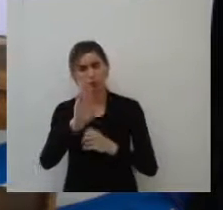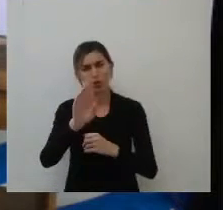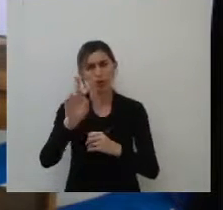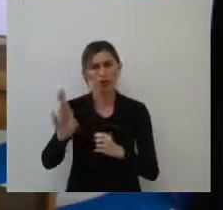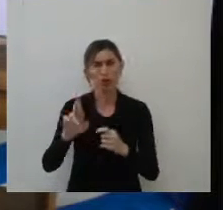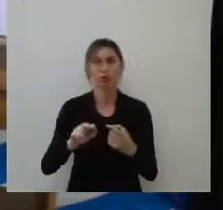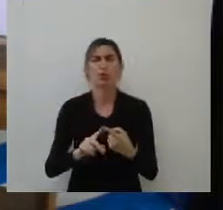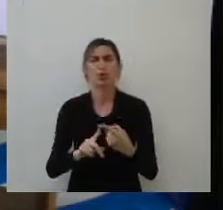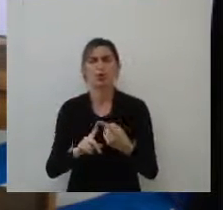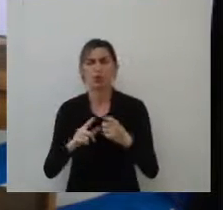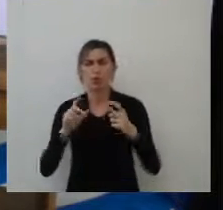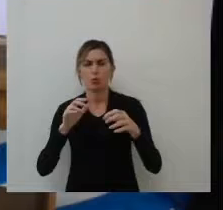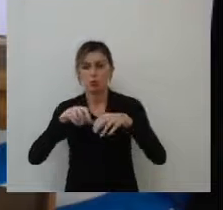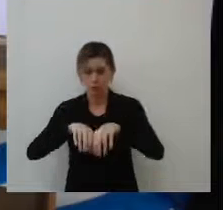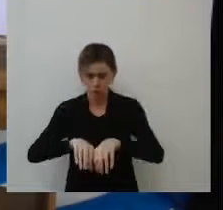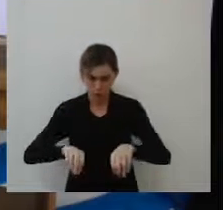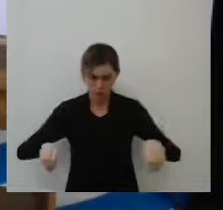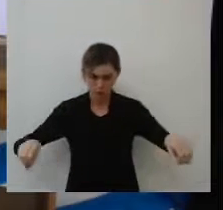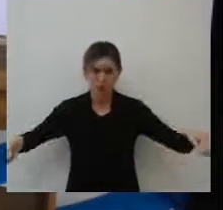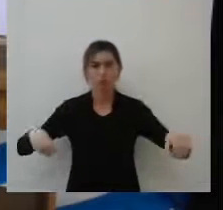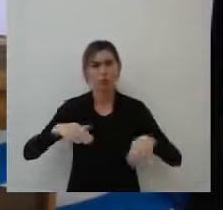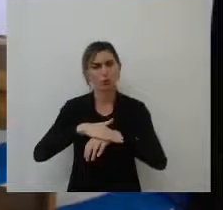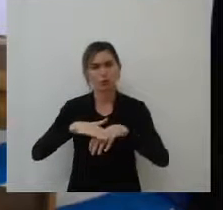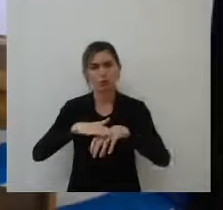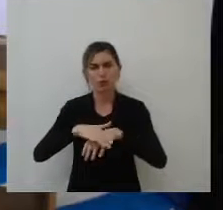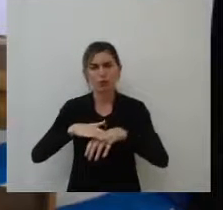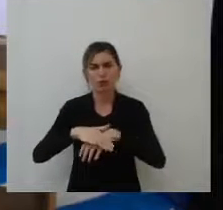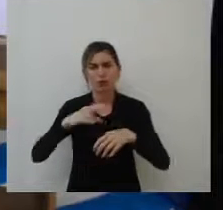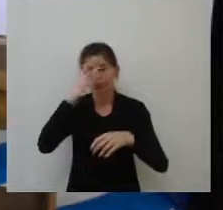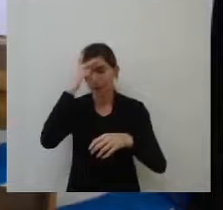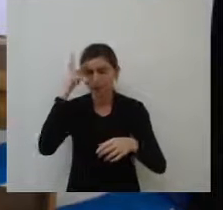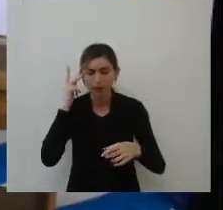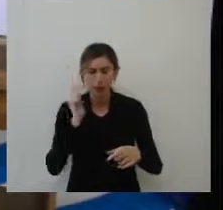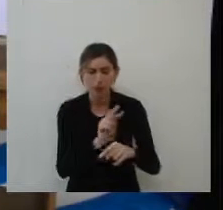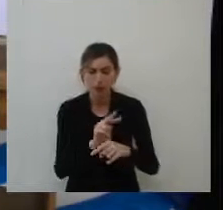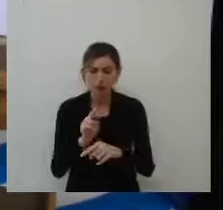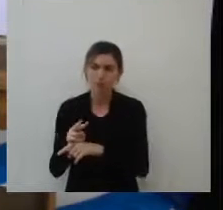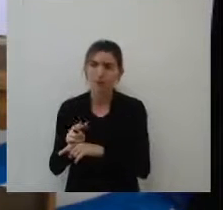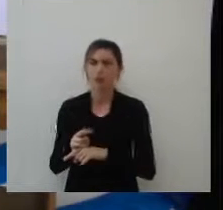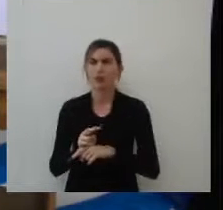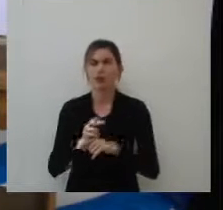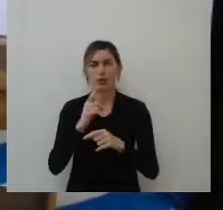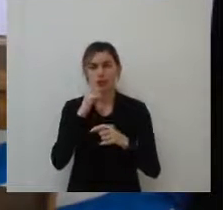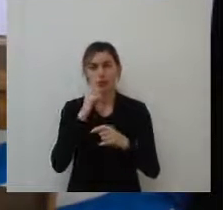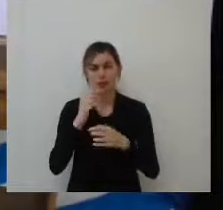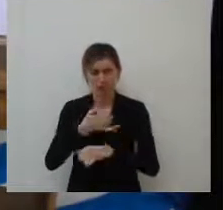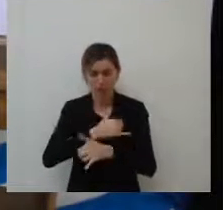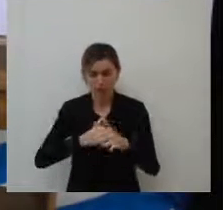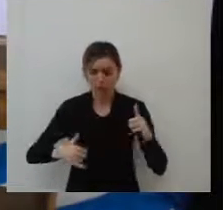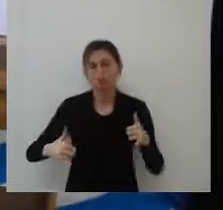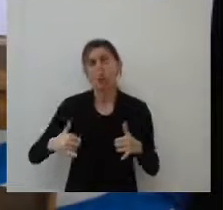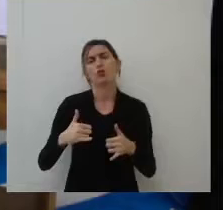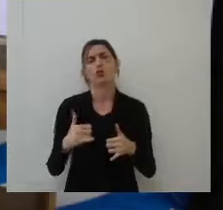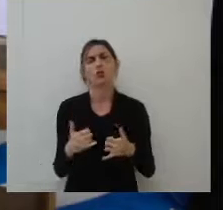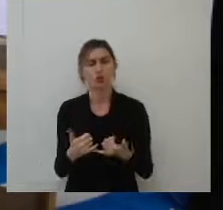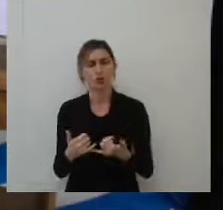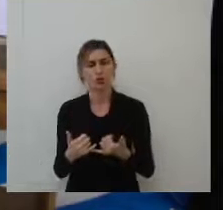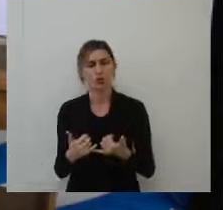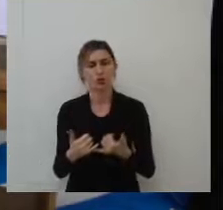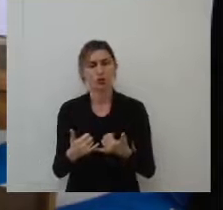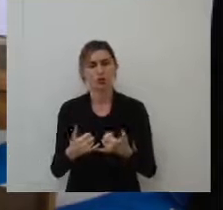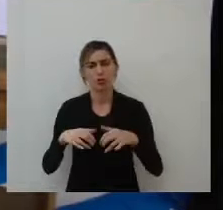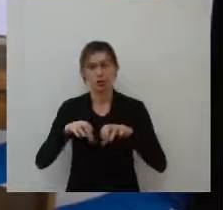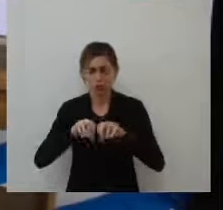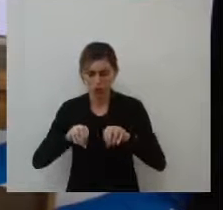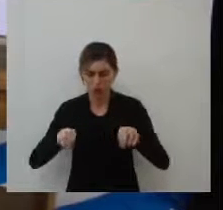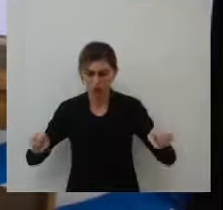por exemplo, no gasoduto que a gente começou a conversar, uma pessoa que gera aquela energia naquele gasoduto, que gera